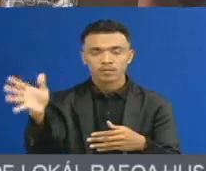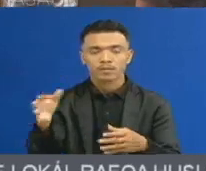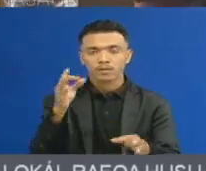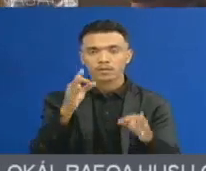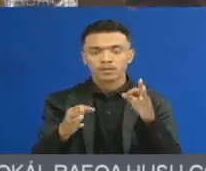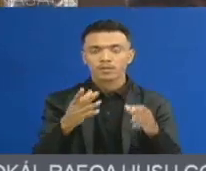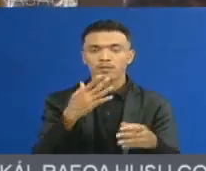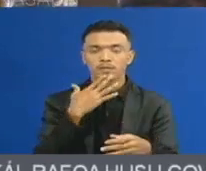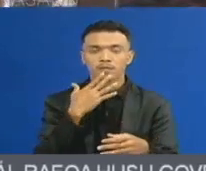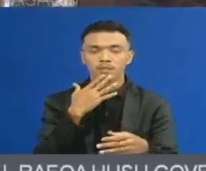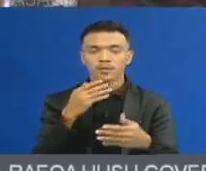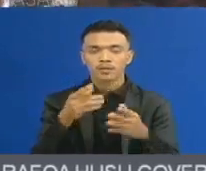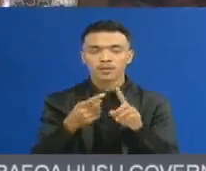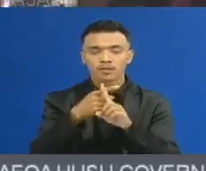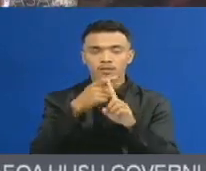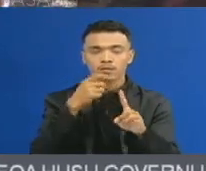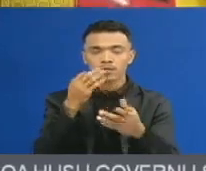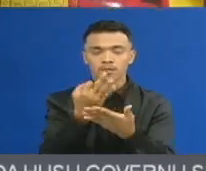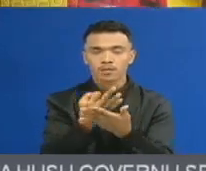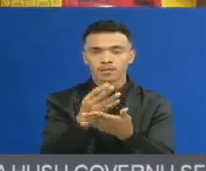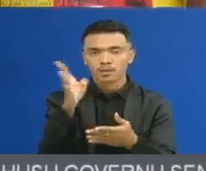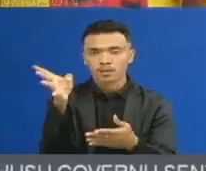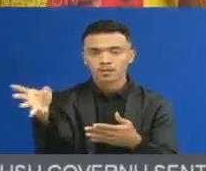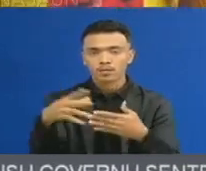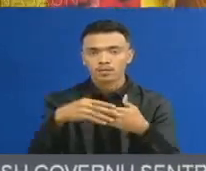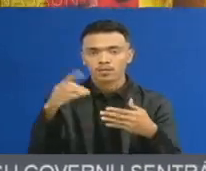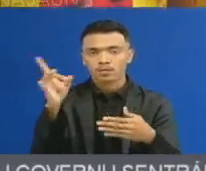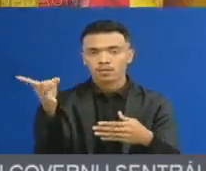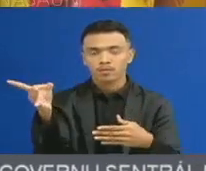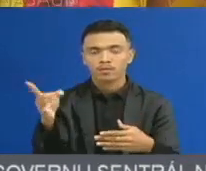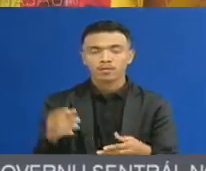enquanto massimilar sai russi dólar hat nulo to dólar valo nulo.